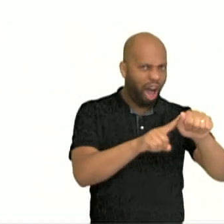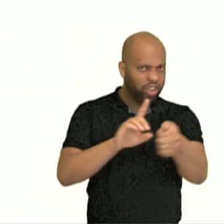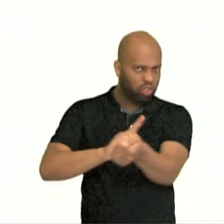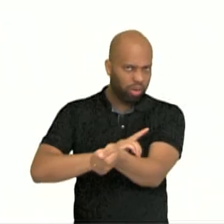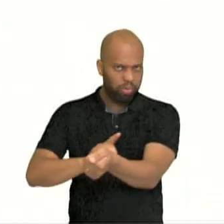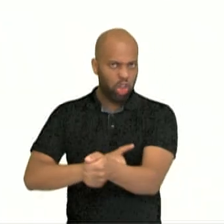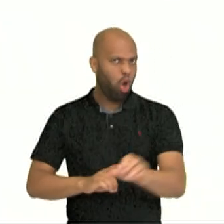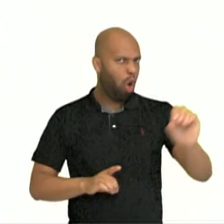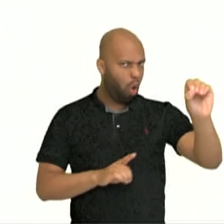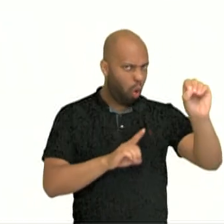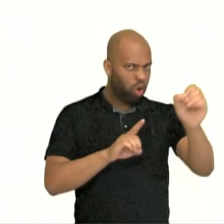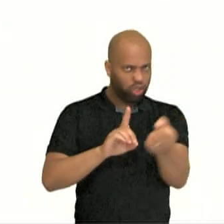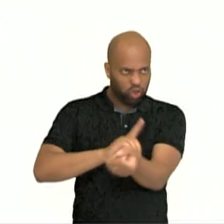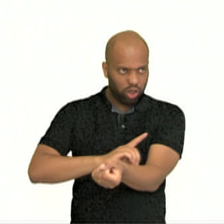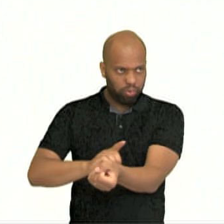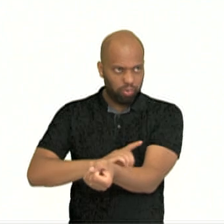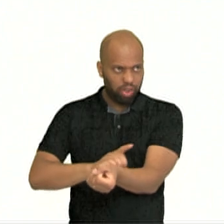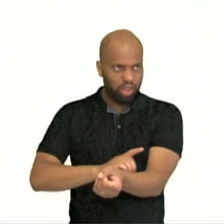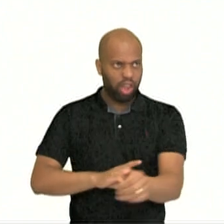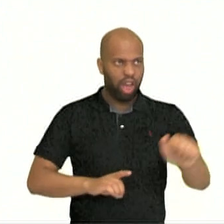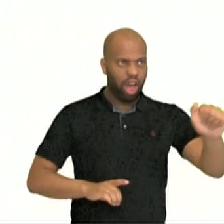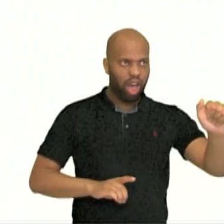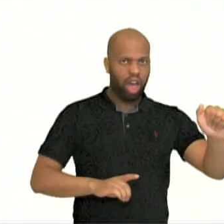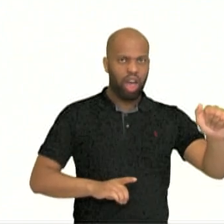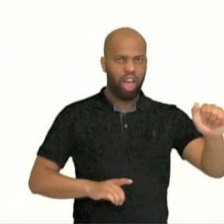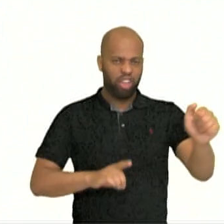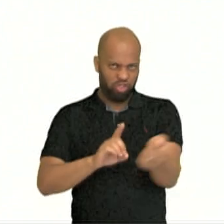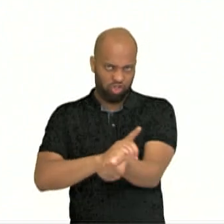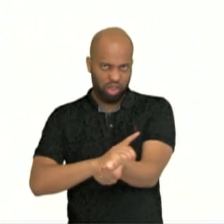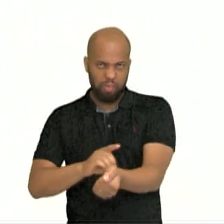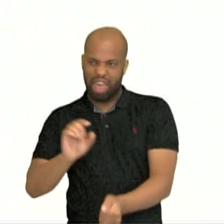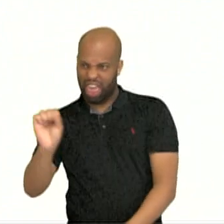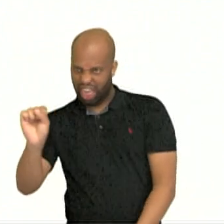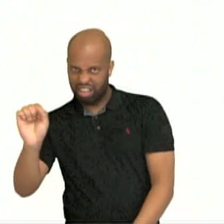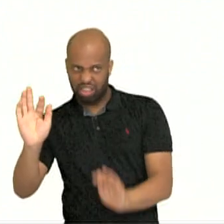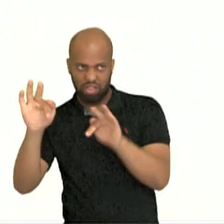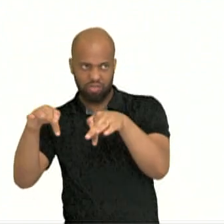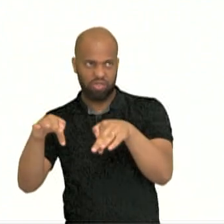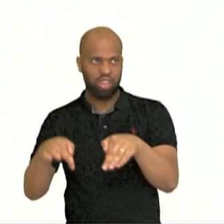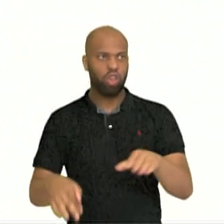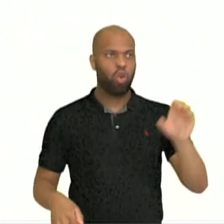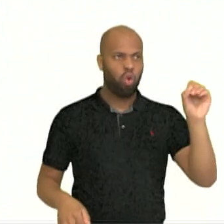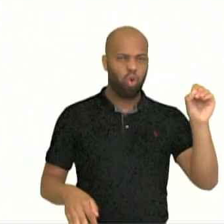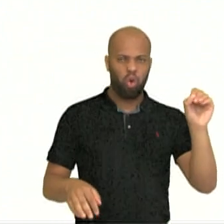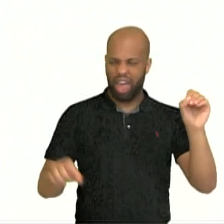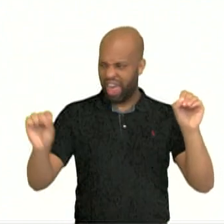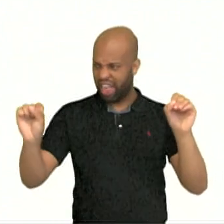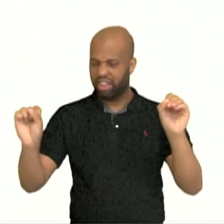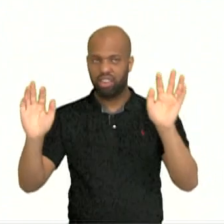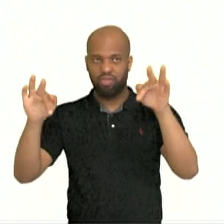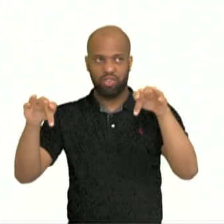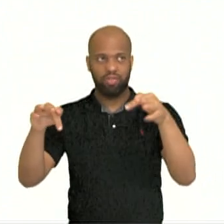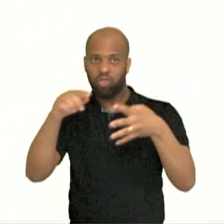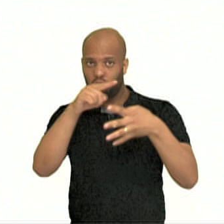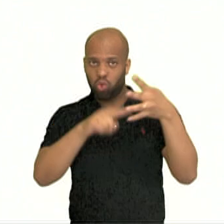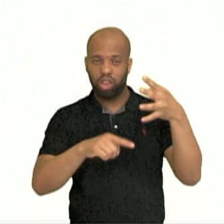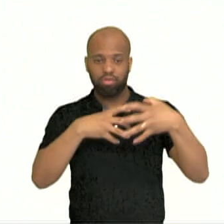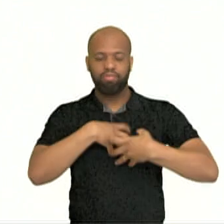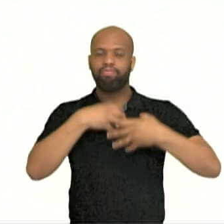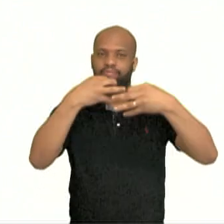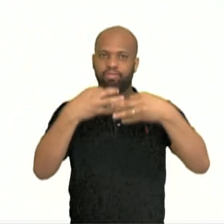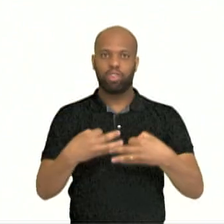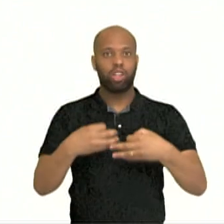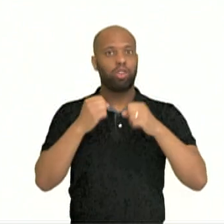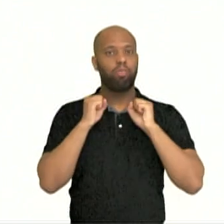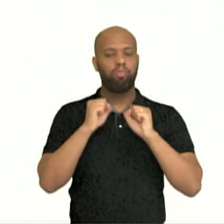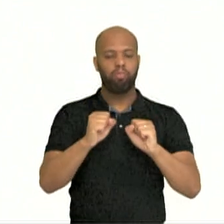o diabetes, a diabetes ou o diabetes? As quatro estão corretas. Você pode